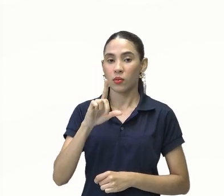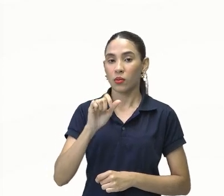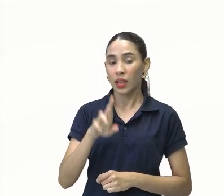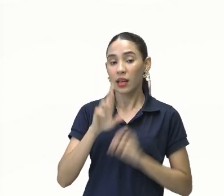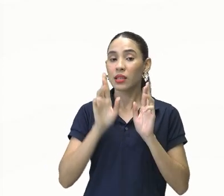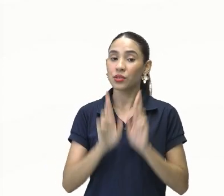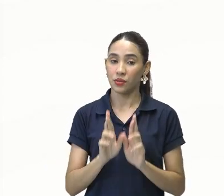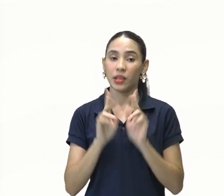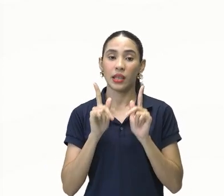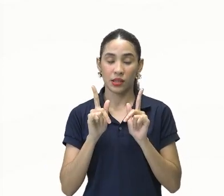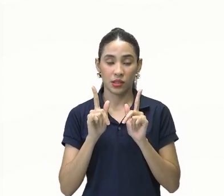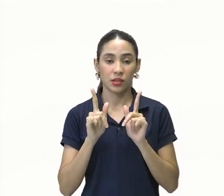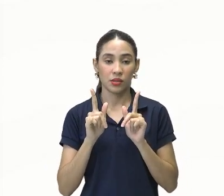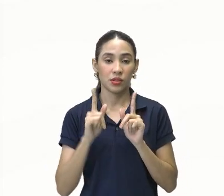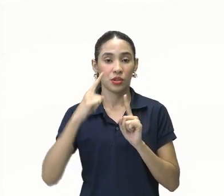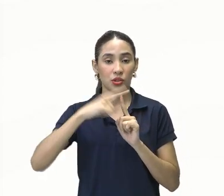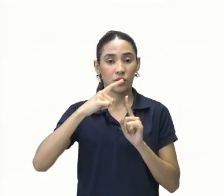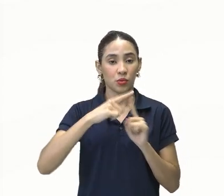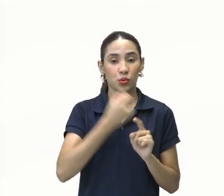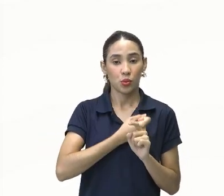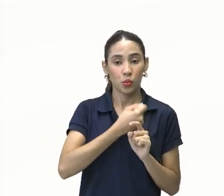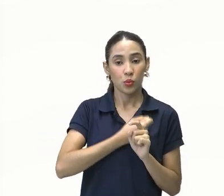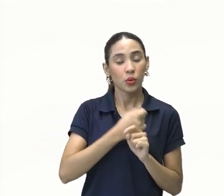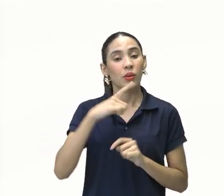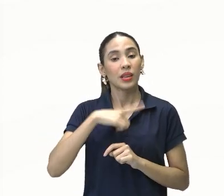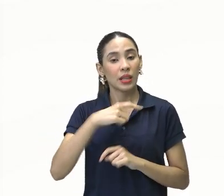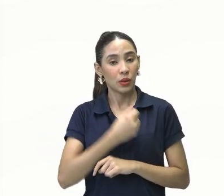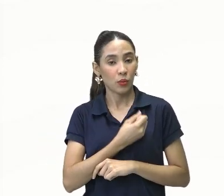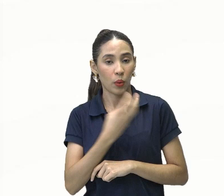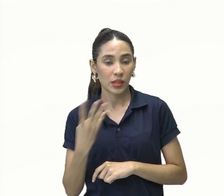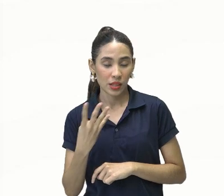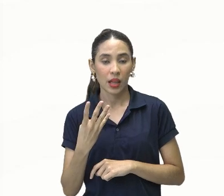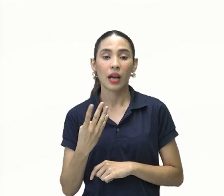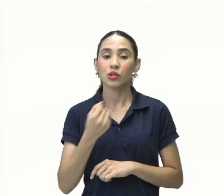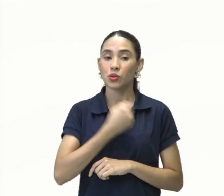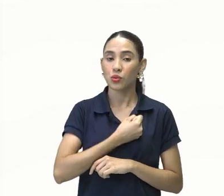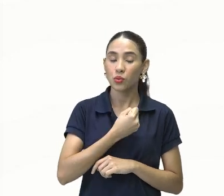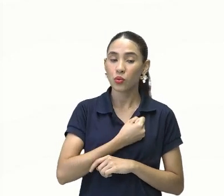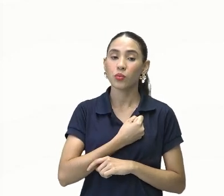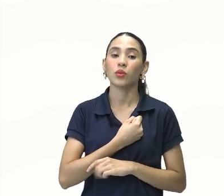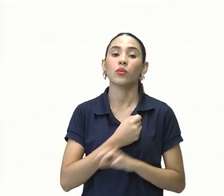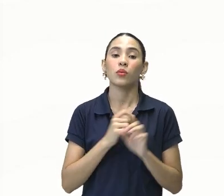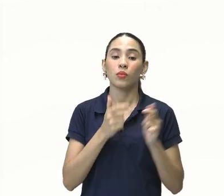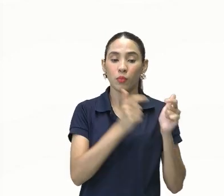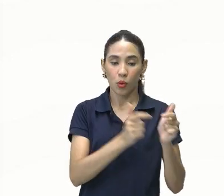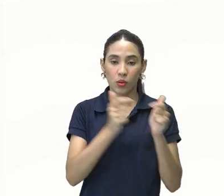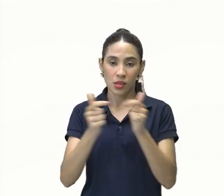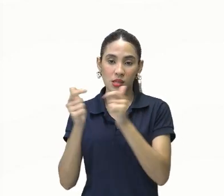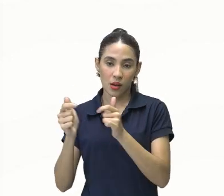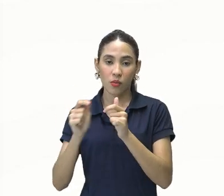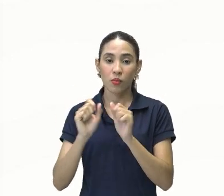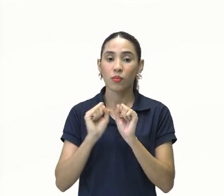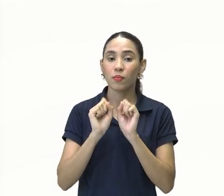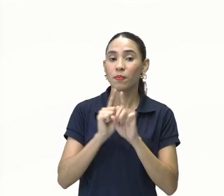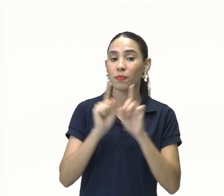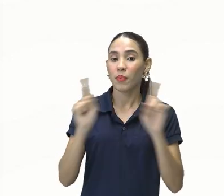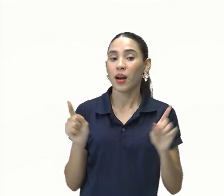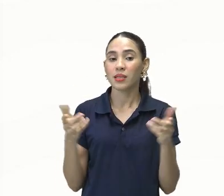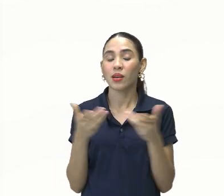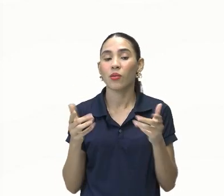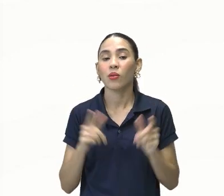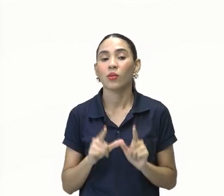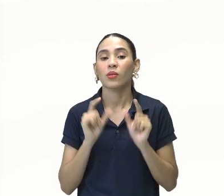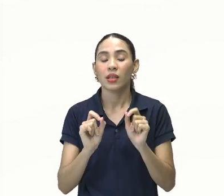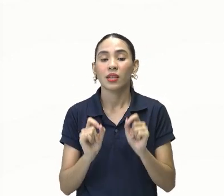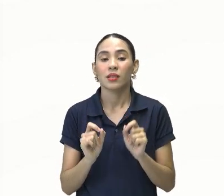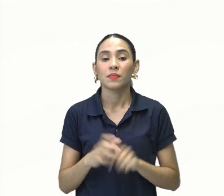seja, diferentes. Eu tenho uma quantidade de elementos e a mesma quantidade de posições, porém, agora eles